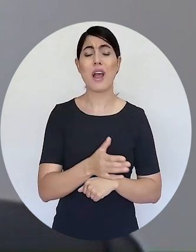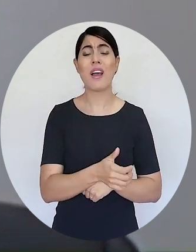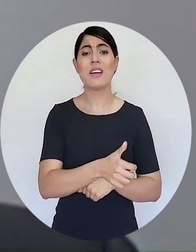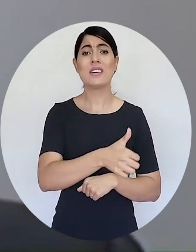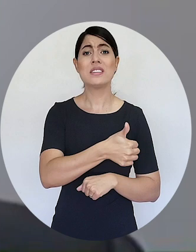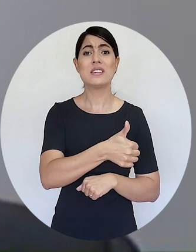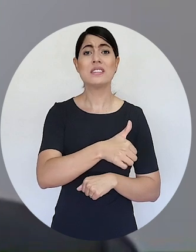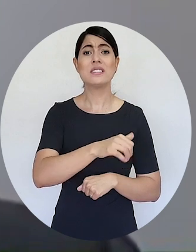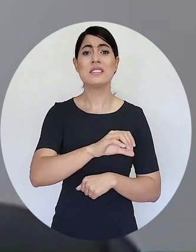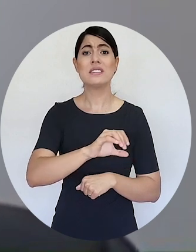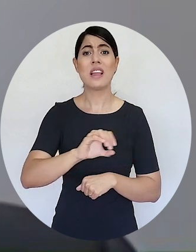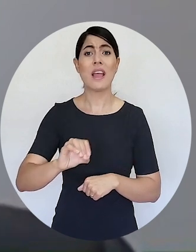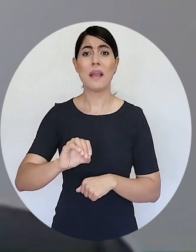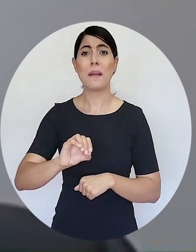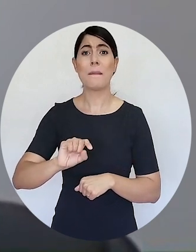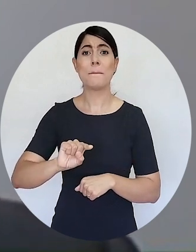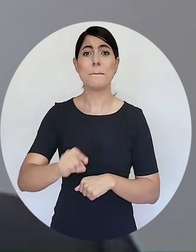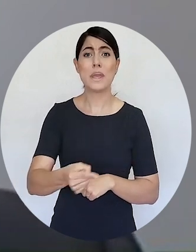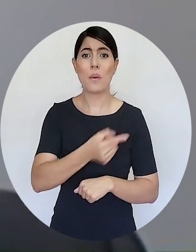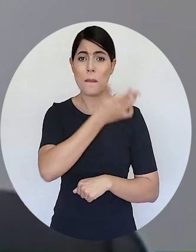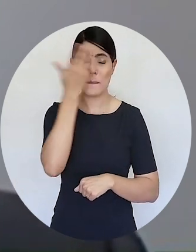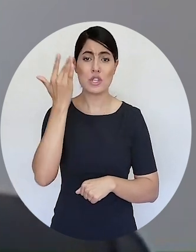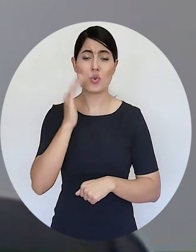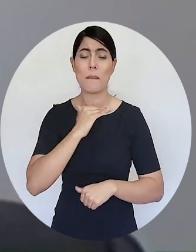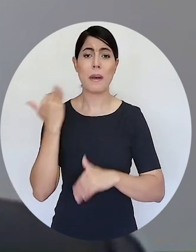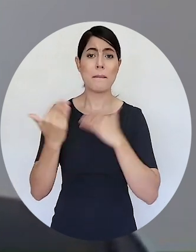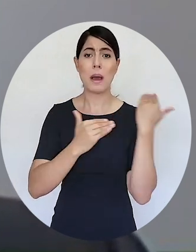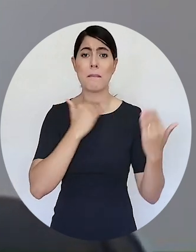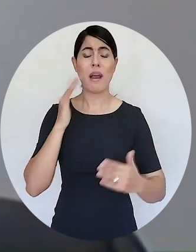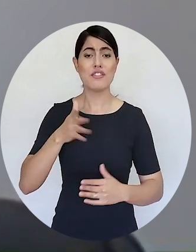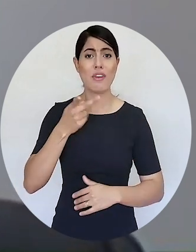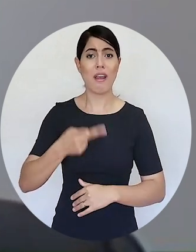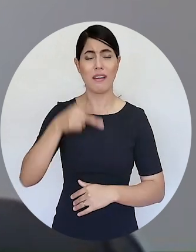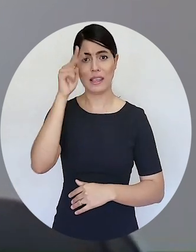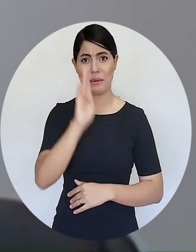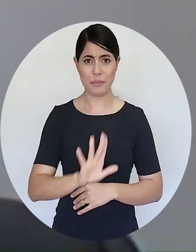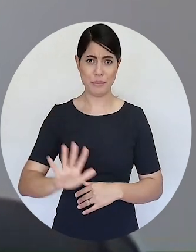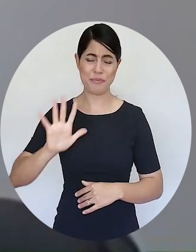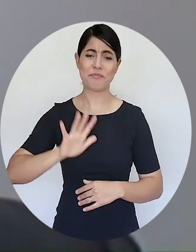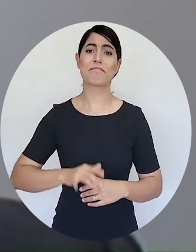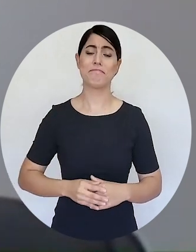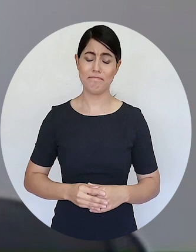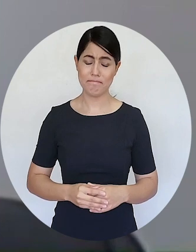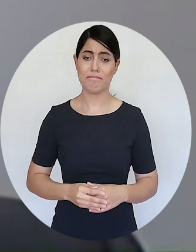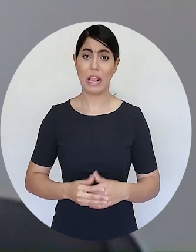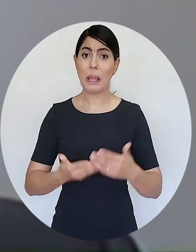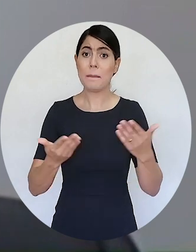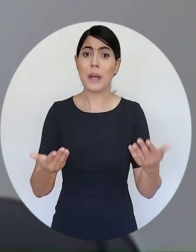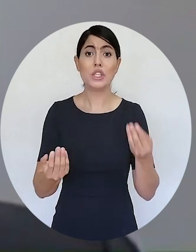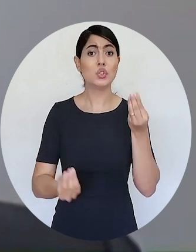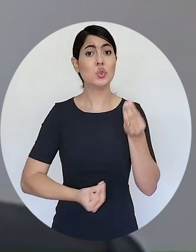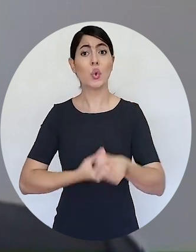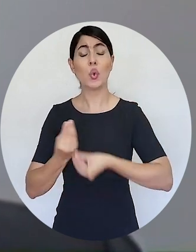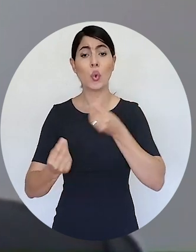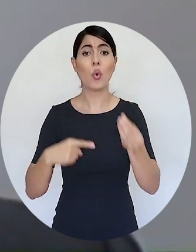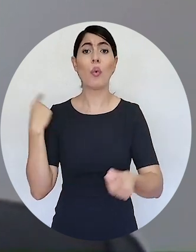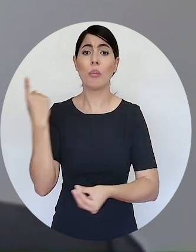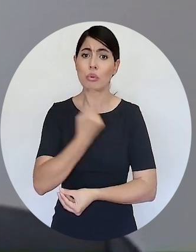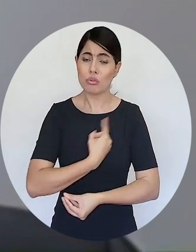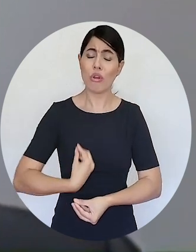dos mais de 100 mil mortos, e é preciso que nós possamos aprender algo com tudo aquilo